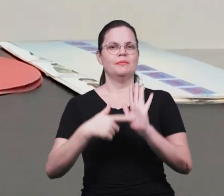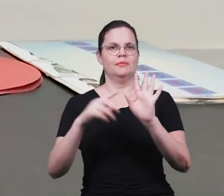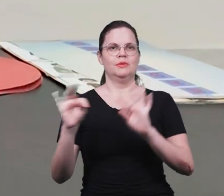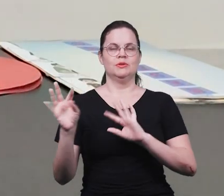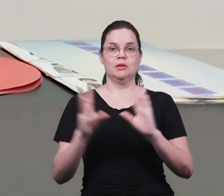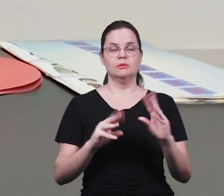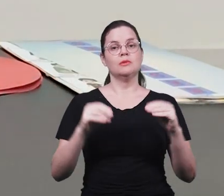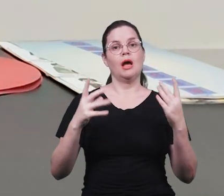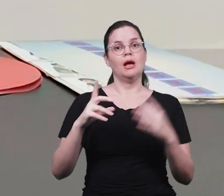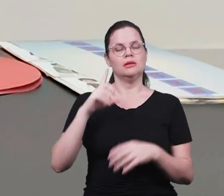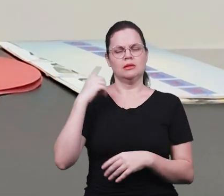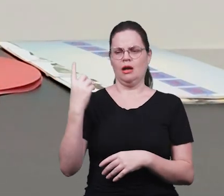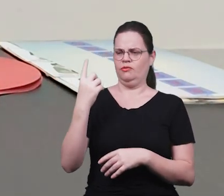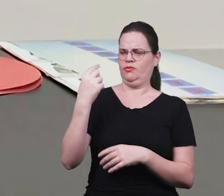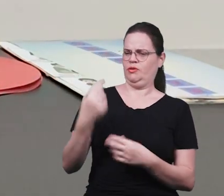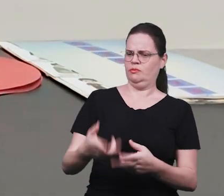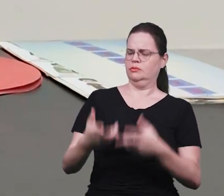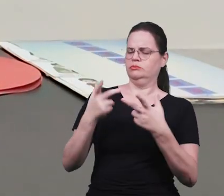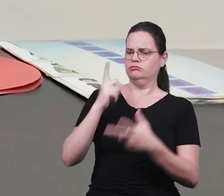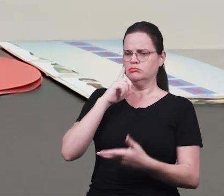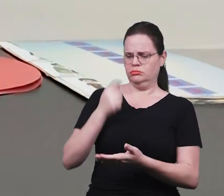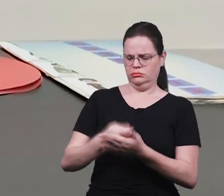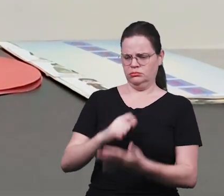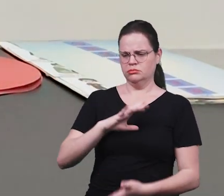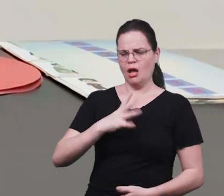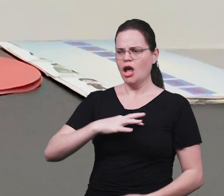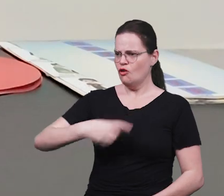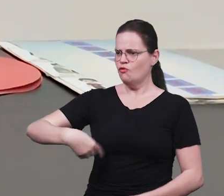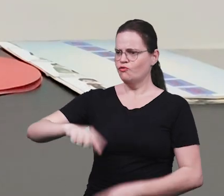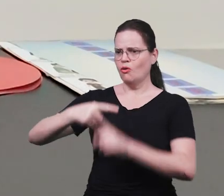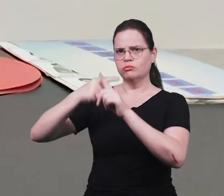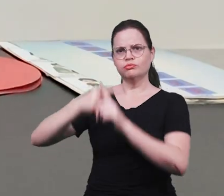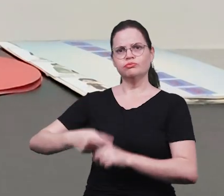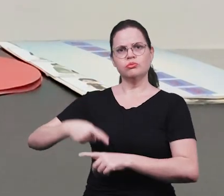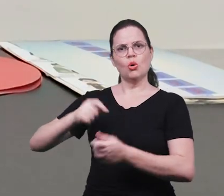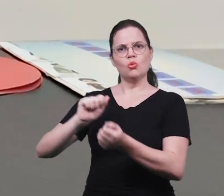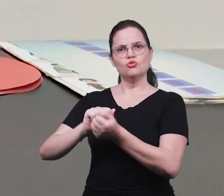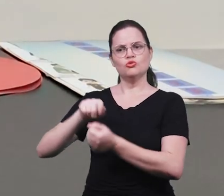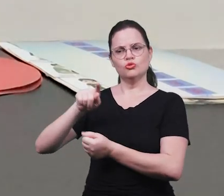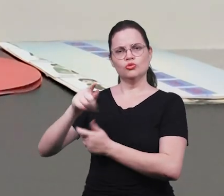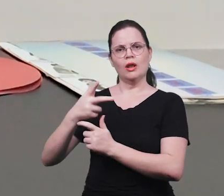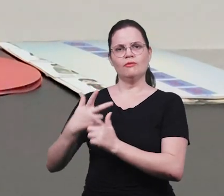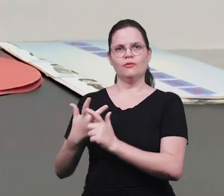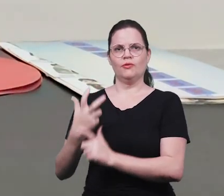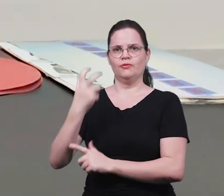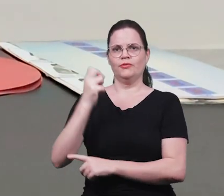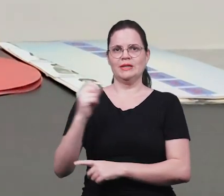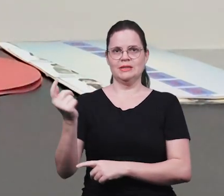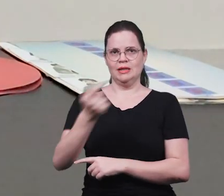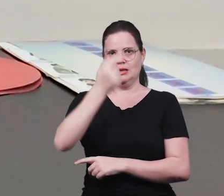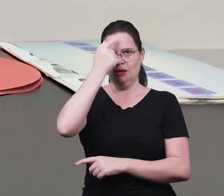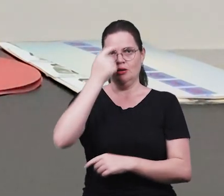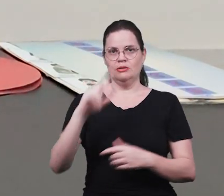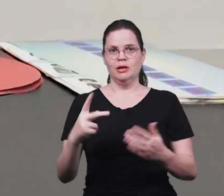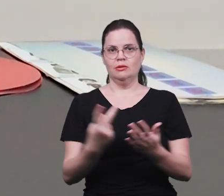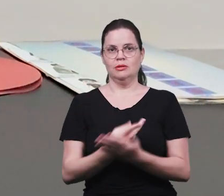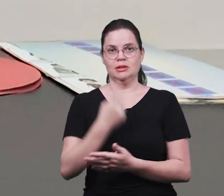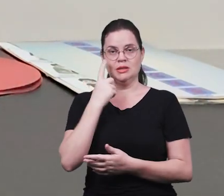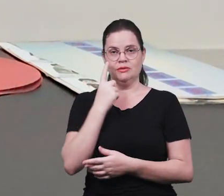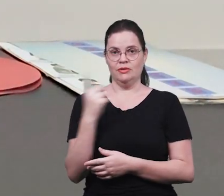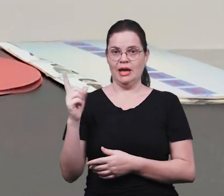lutar por Israel e vence Golias através de... Ele pegou um